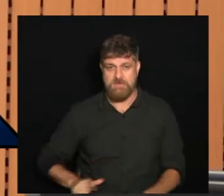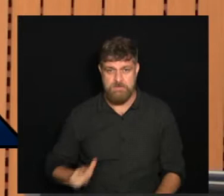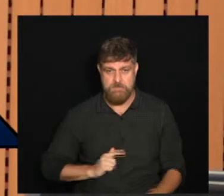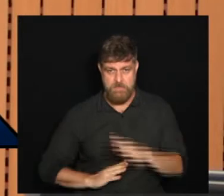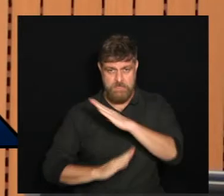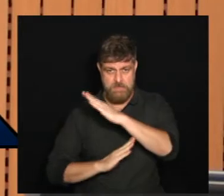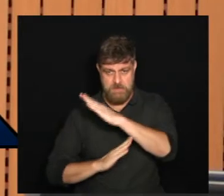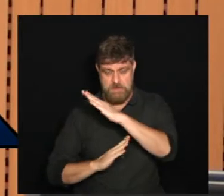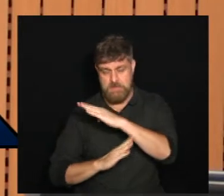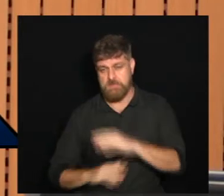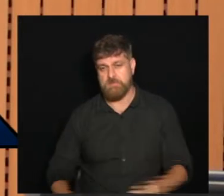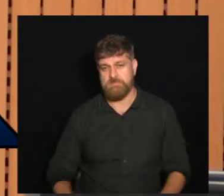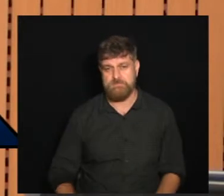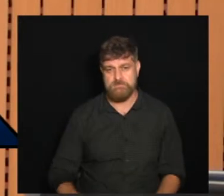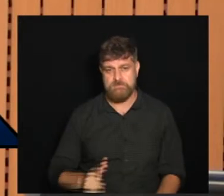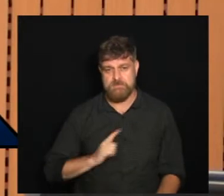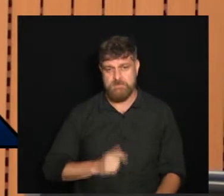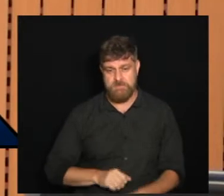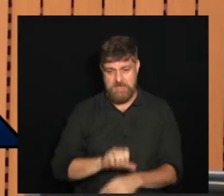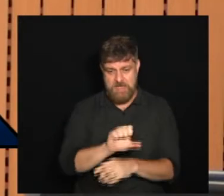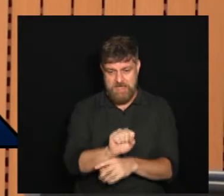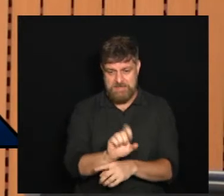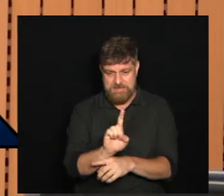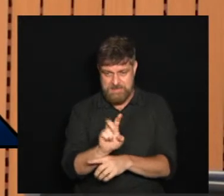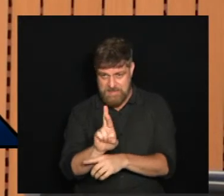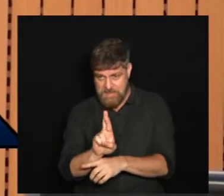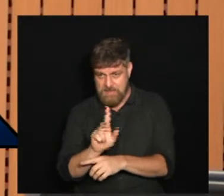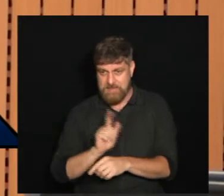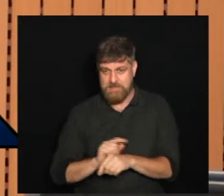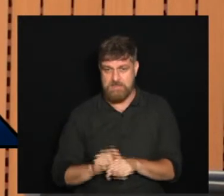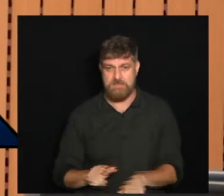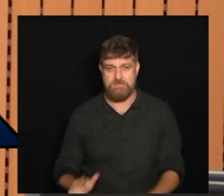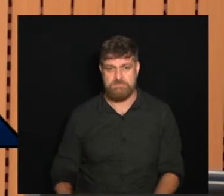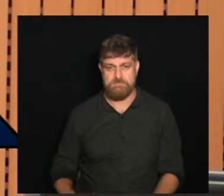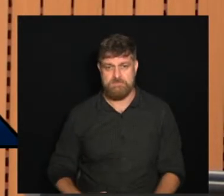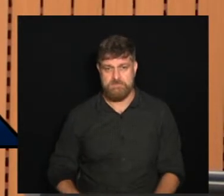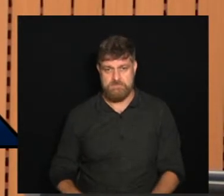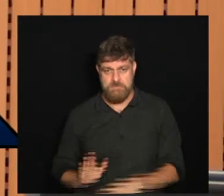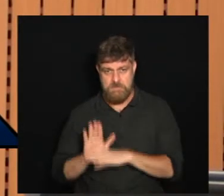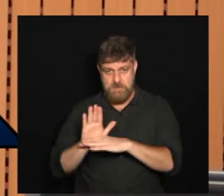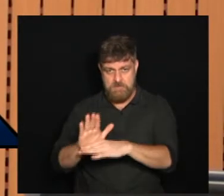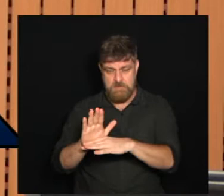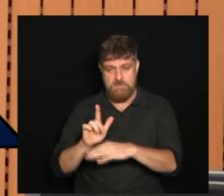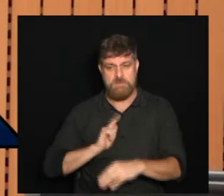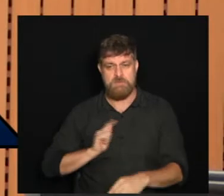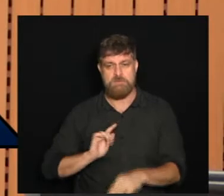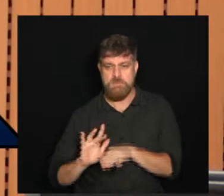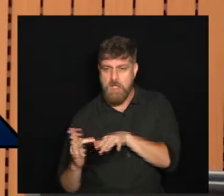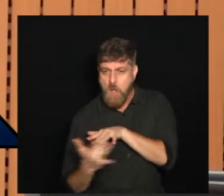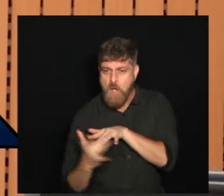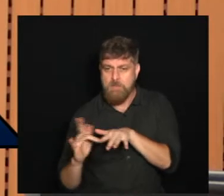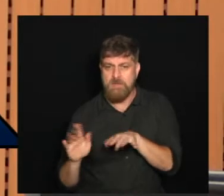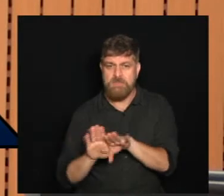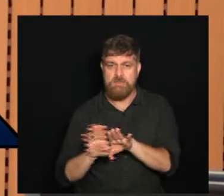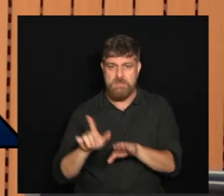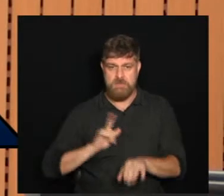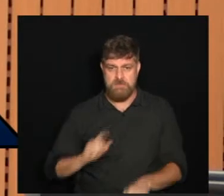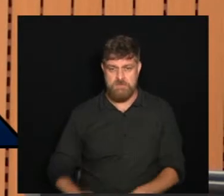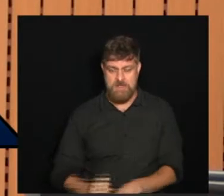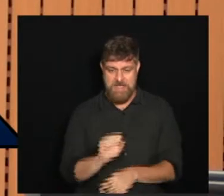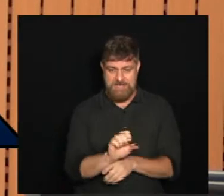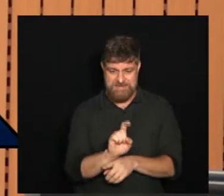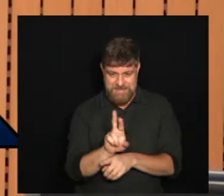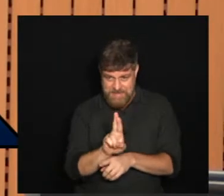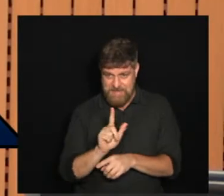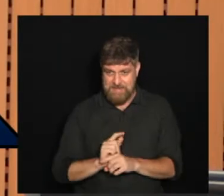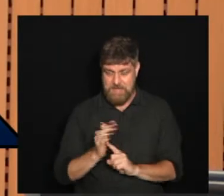Câmara Municipal de Campinas, SDR, através de plataforma de colaboração. Parágrafo 1º. O SDR consiste em